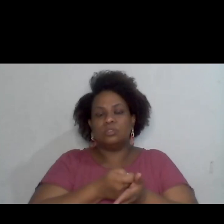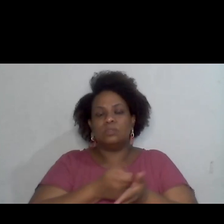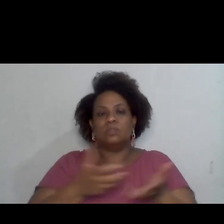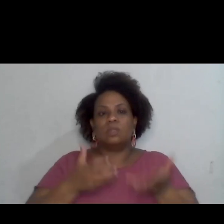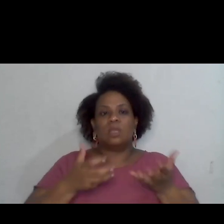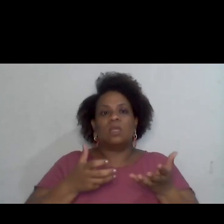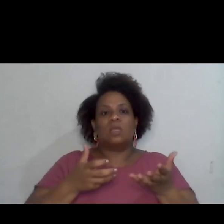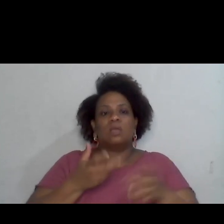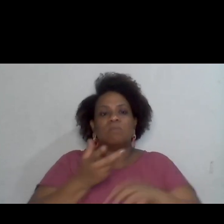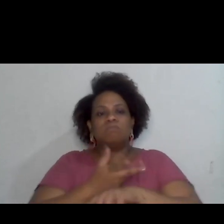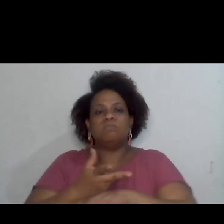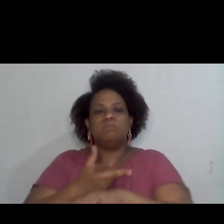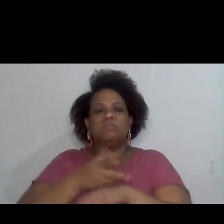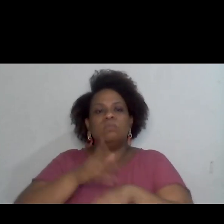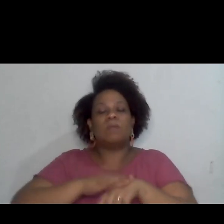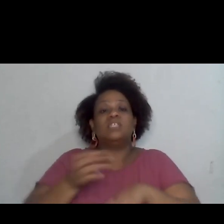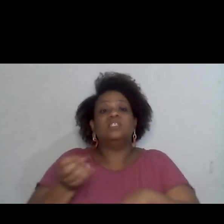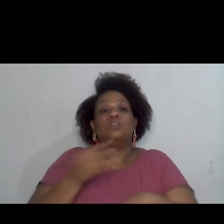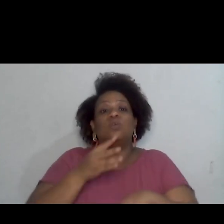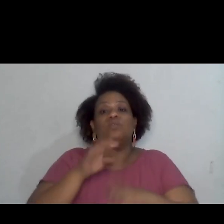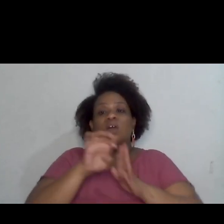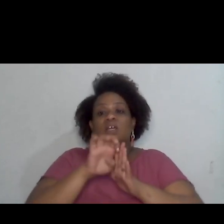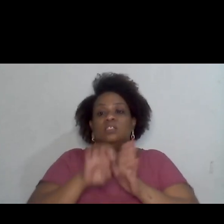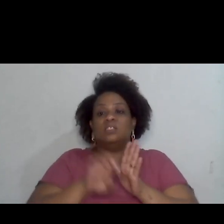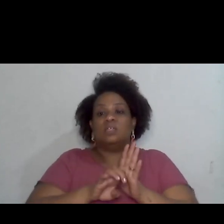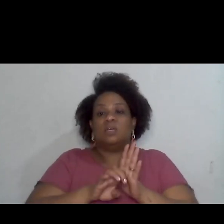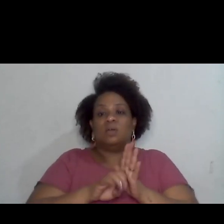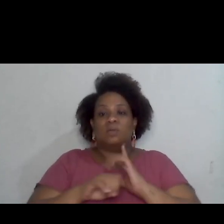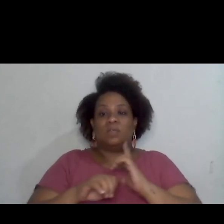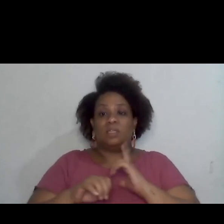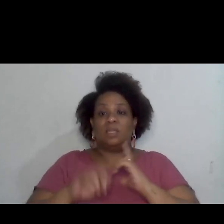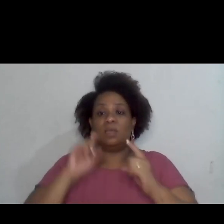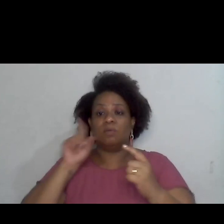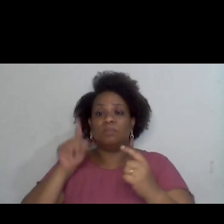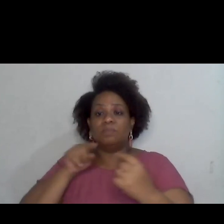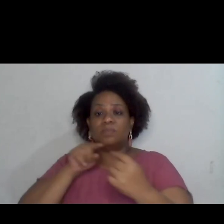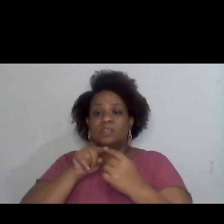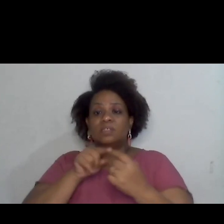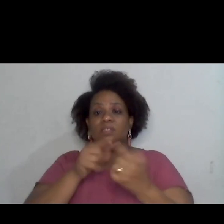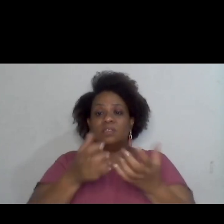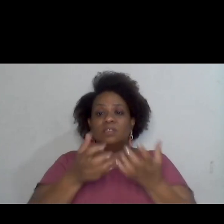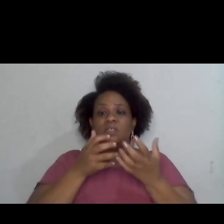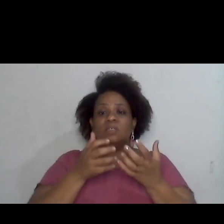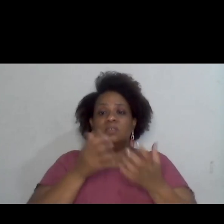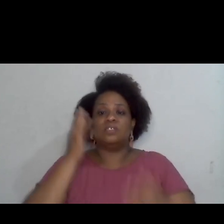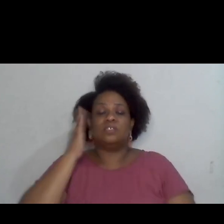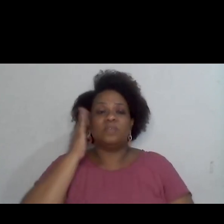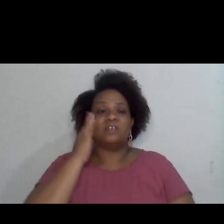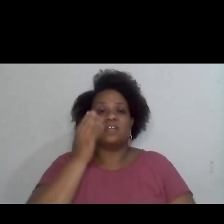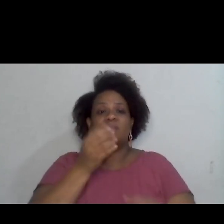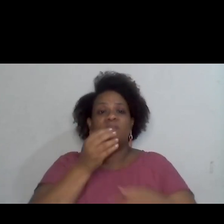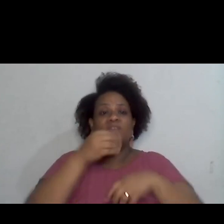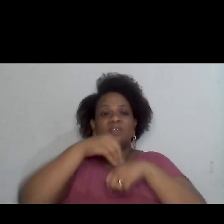buscar o lançamento de um novo edital, que tem como objetivo atender as pessoas jurídicas com e sem fins